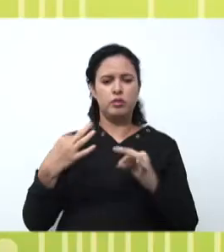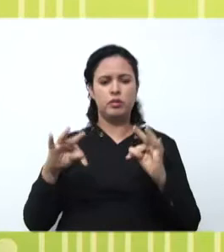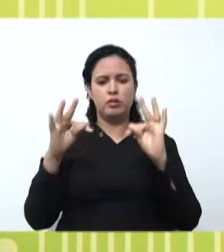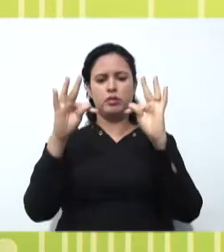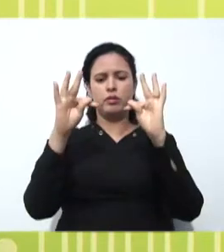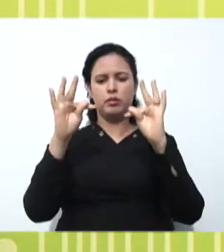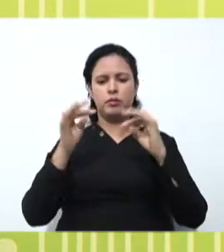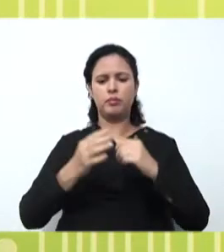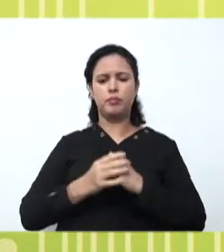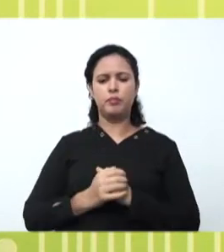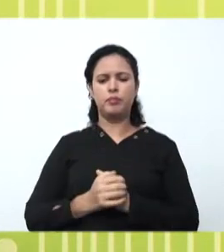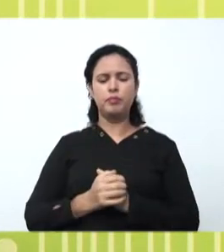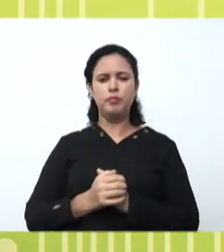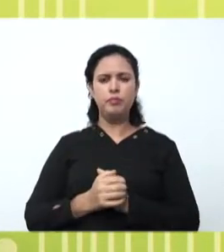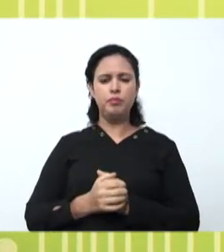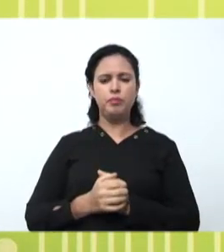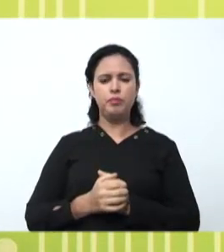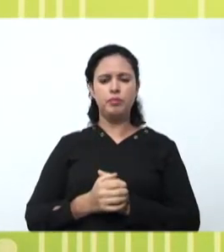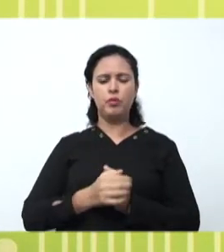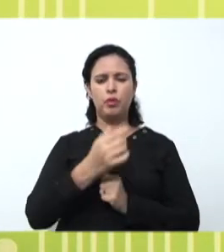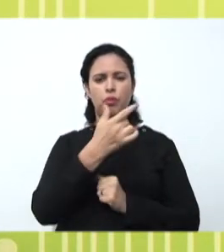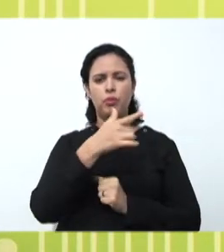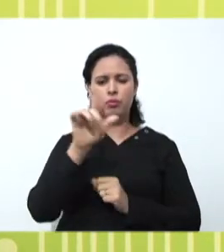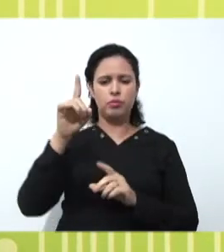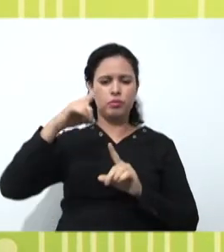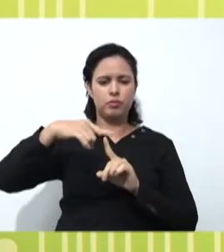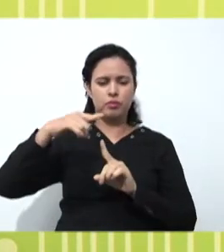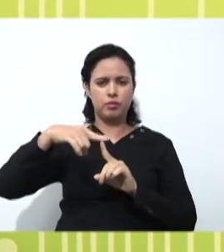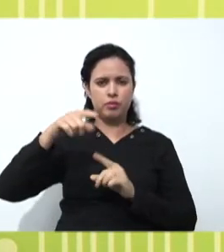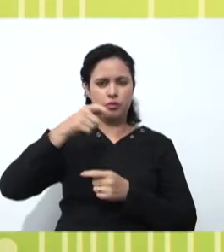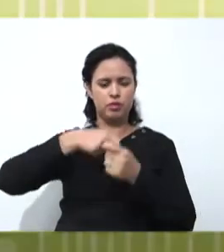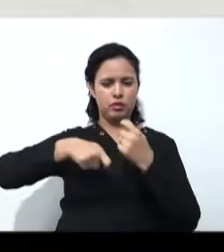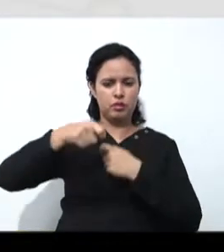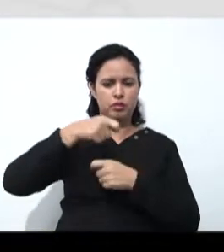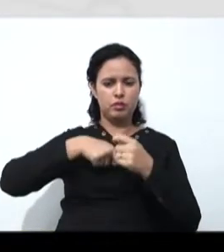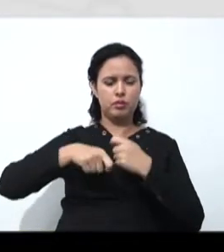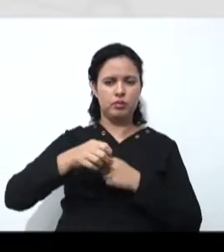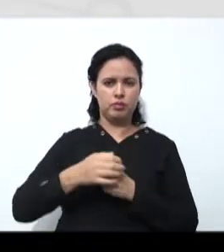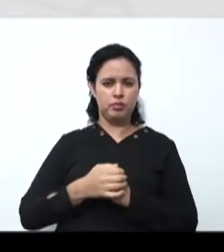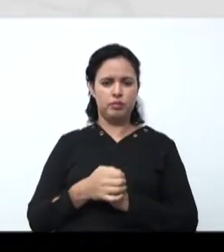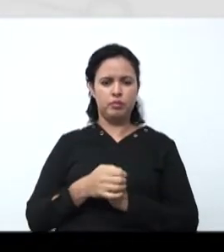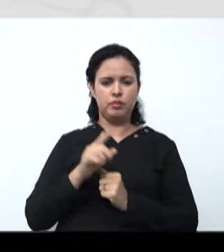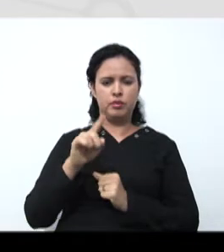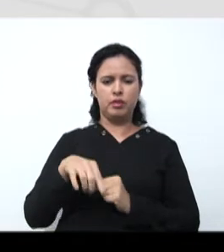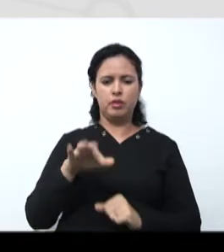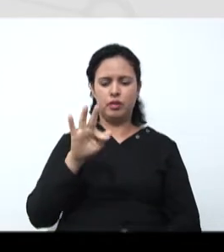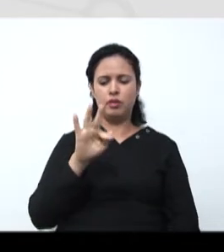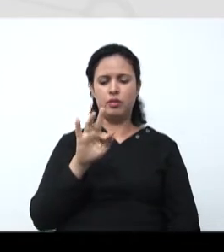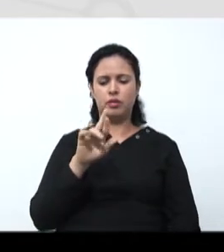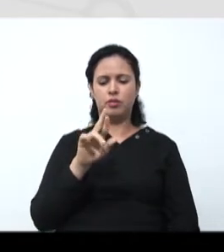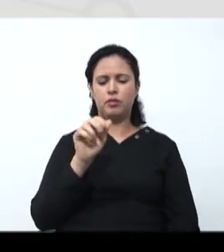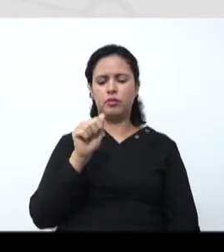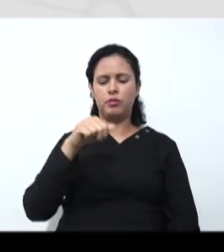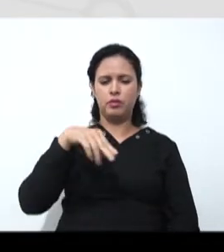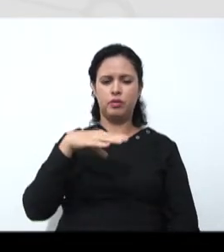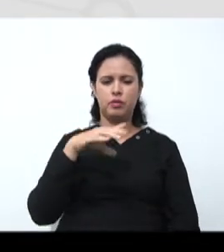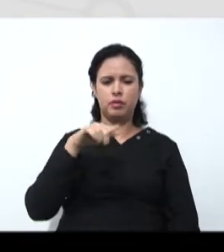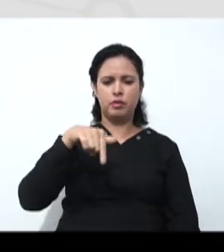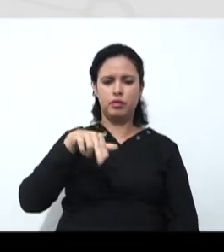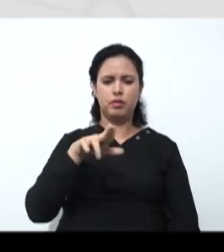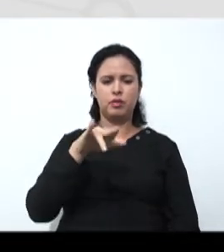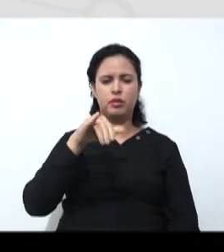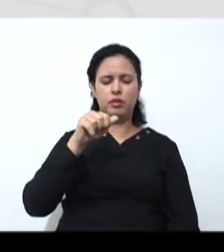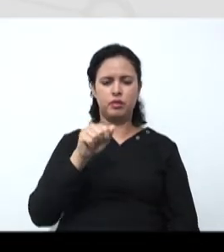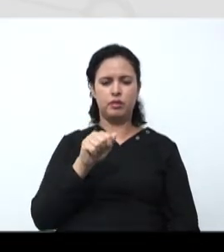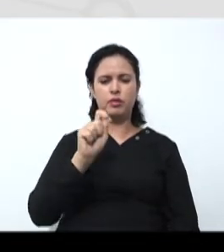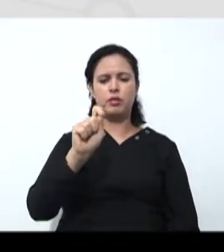da tecnologia. Outro tipo de negócio, a gente pode ver aí, é a franquia. A franquia é uma empresa que tem o